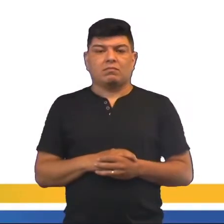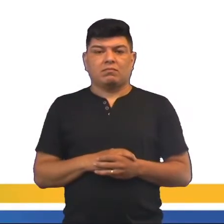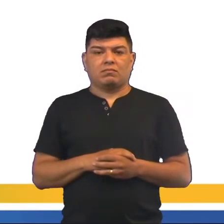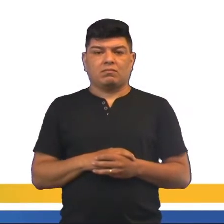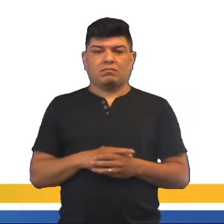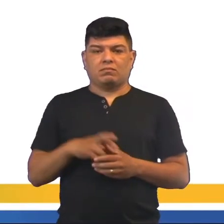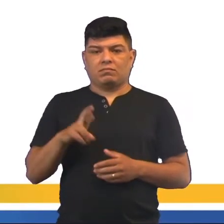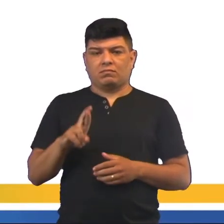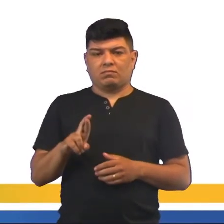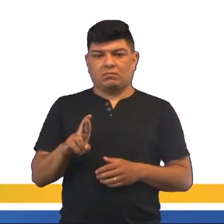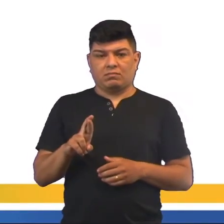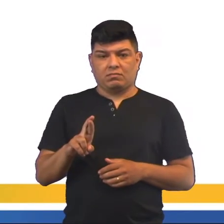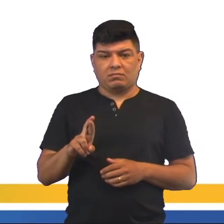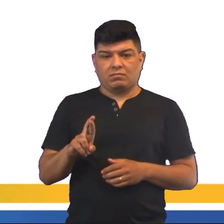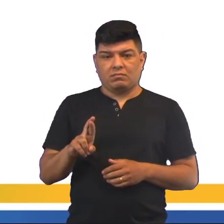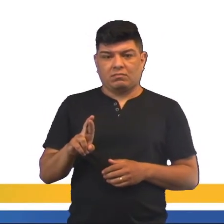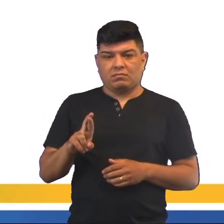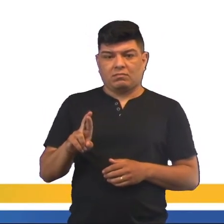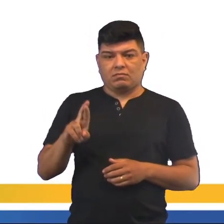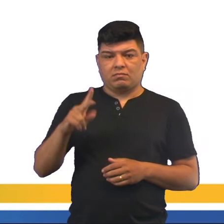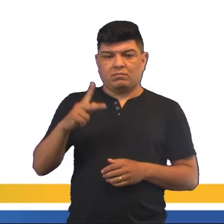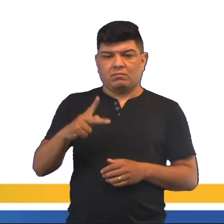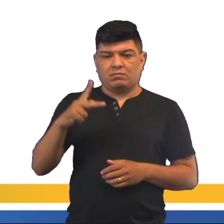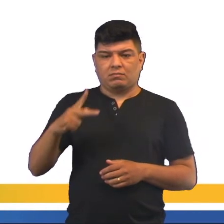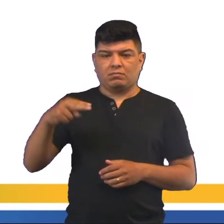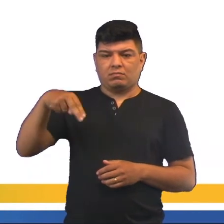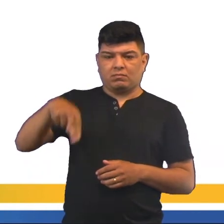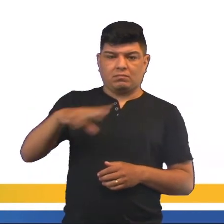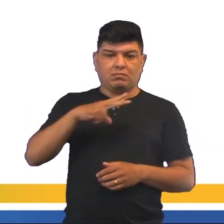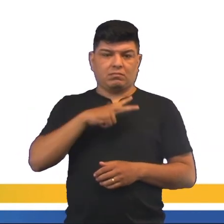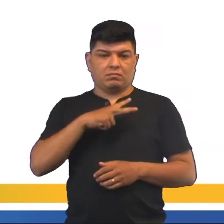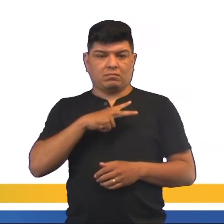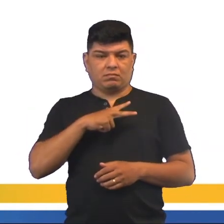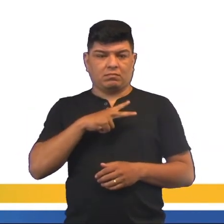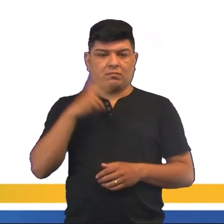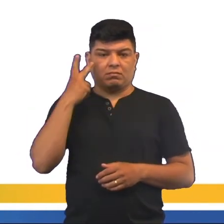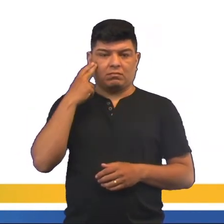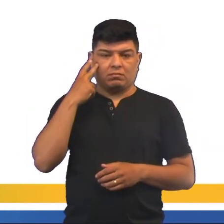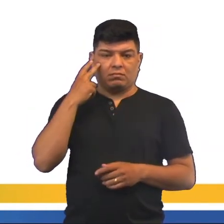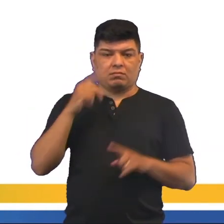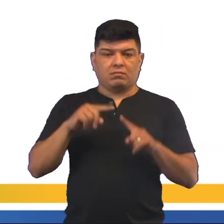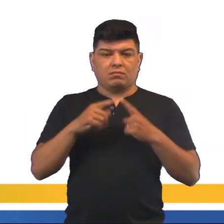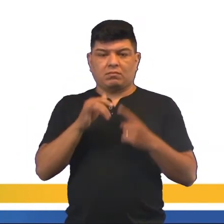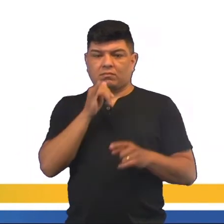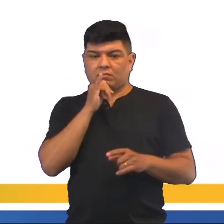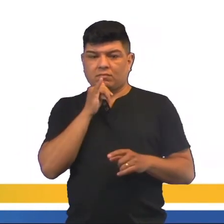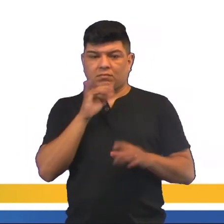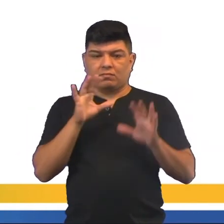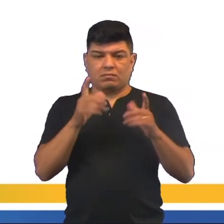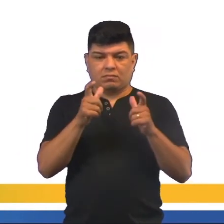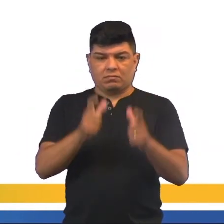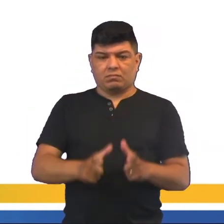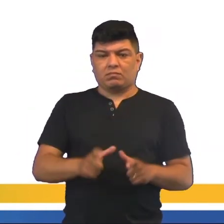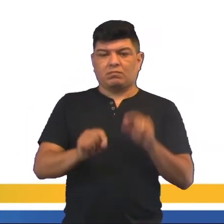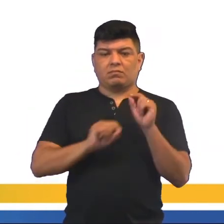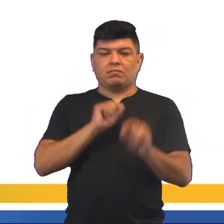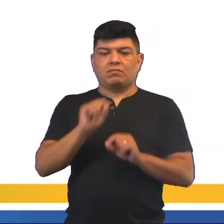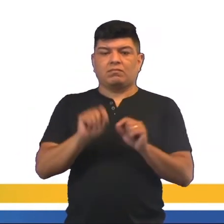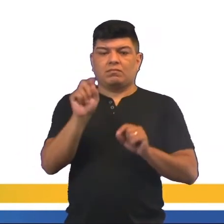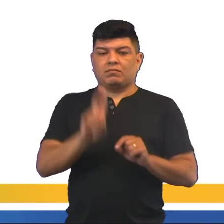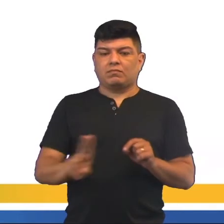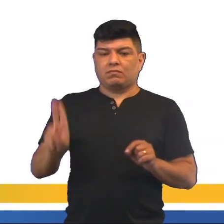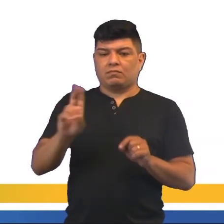as RPPN, que são as reservas particulares do patrimônio natural, vão ser áreas de